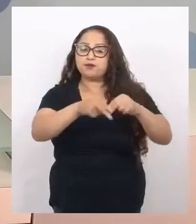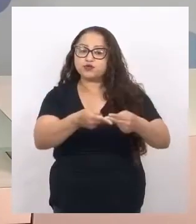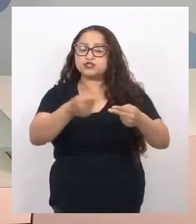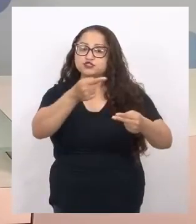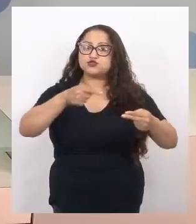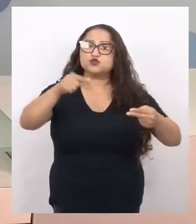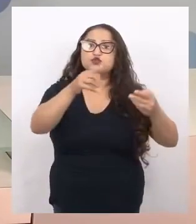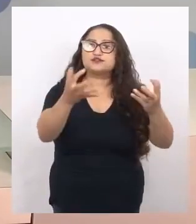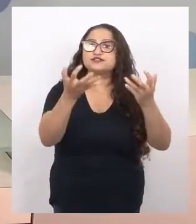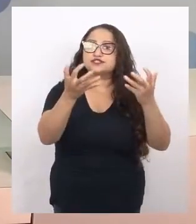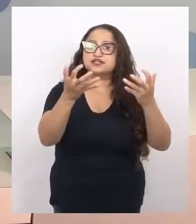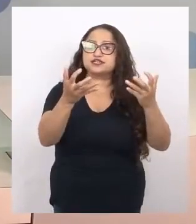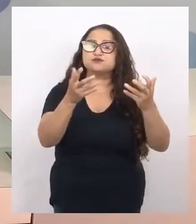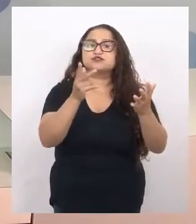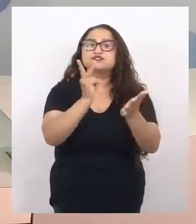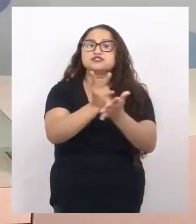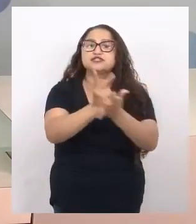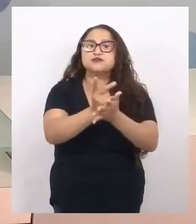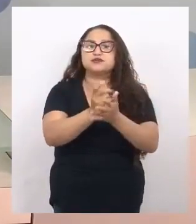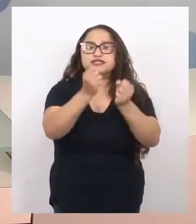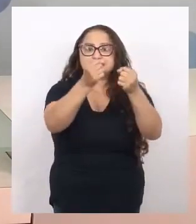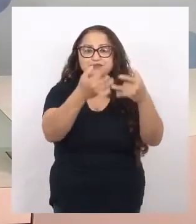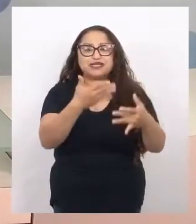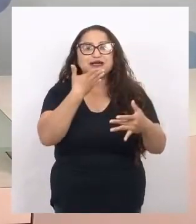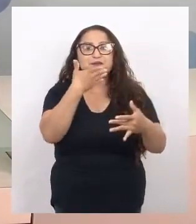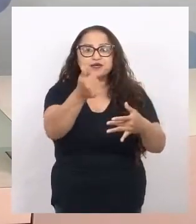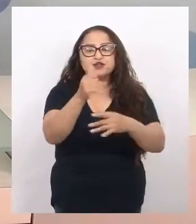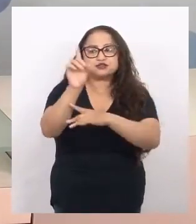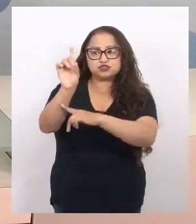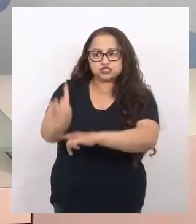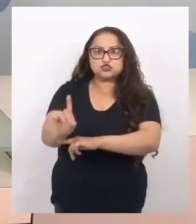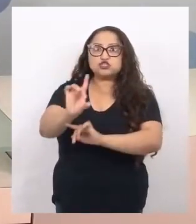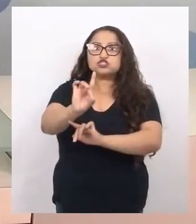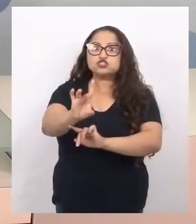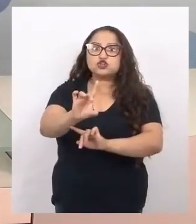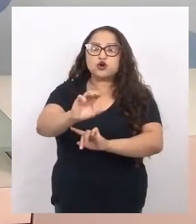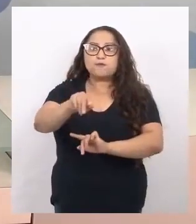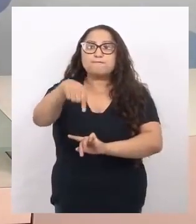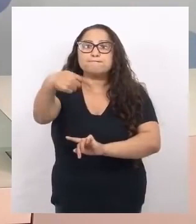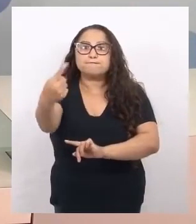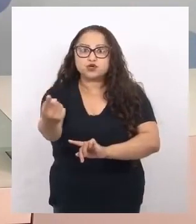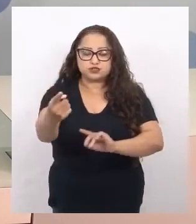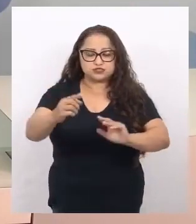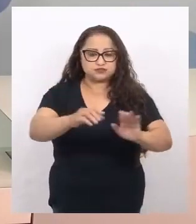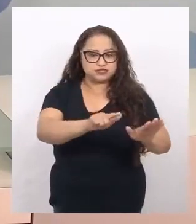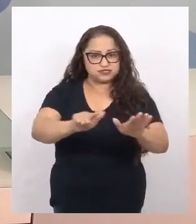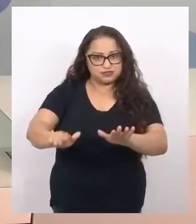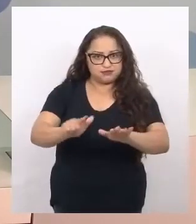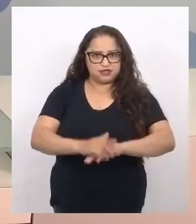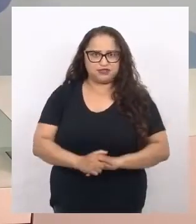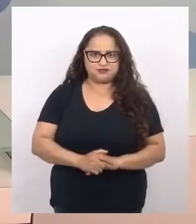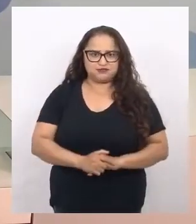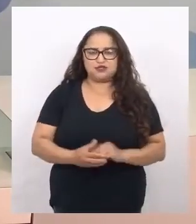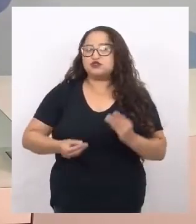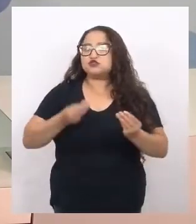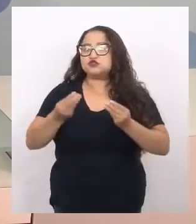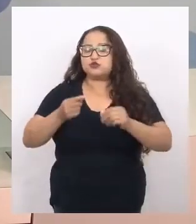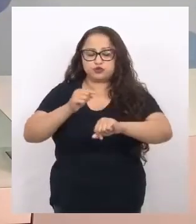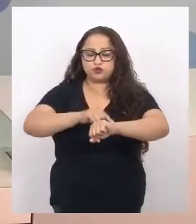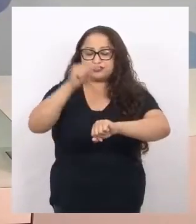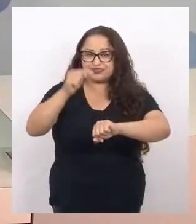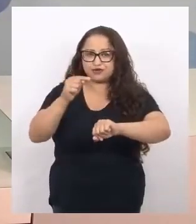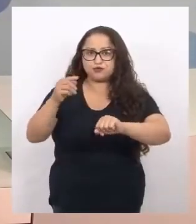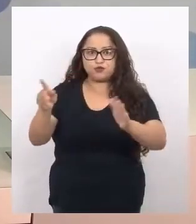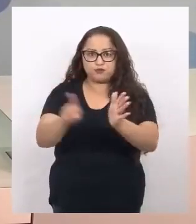as diretorias só na semana que vem, porque hoje está todo mundo muito focado na atribuição, na alocação do tempo